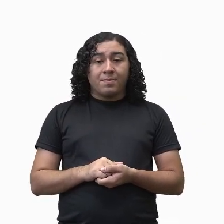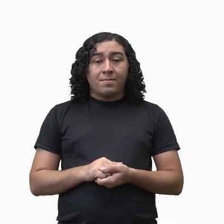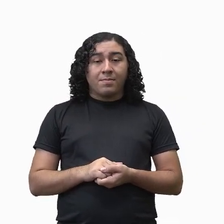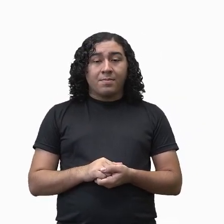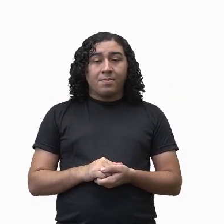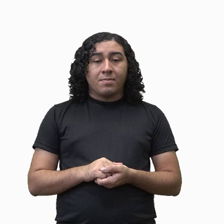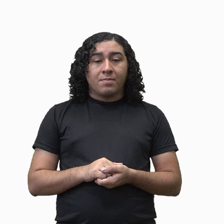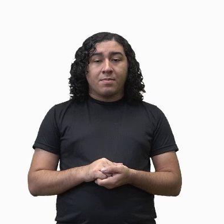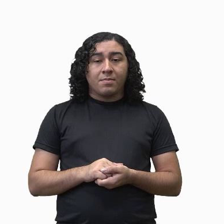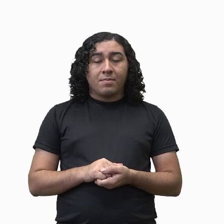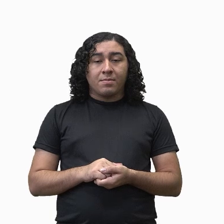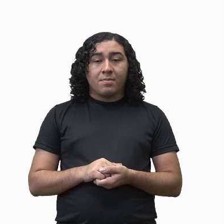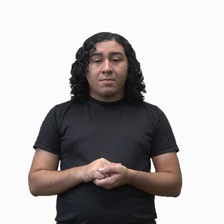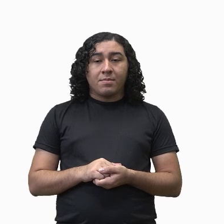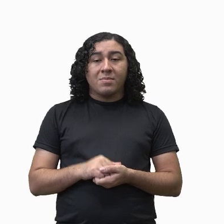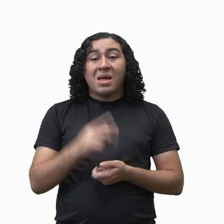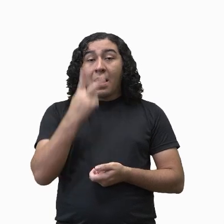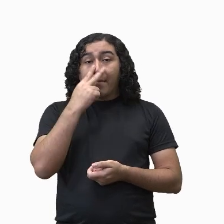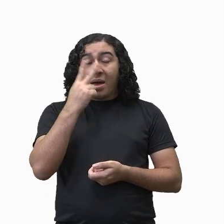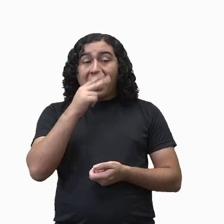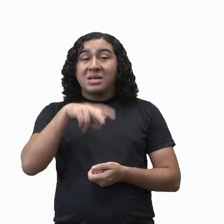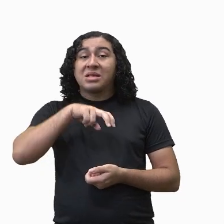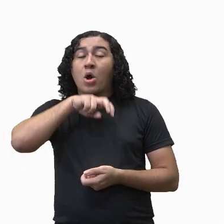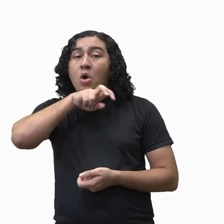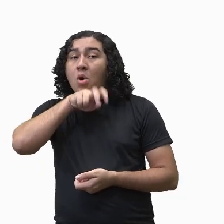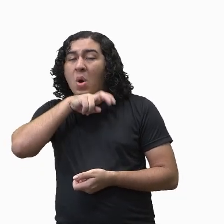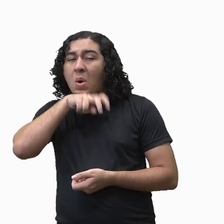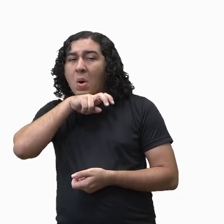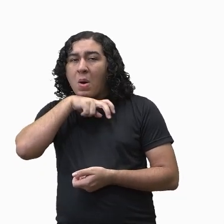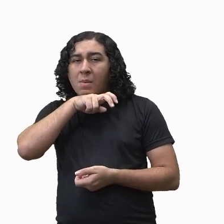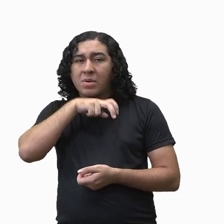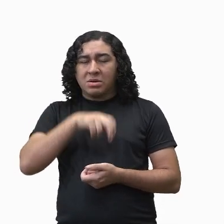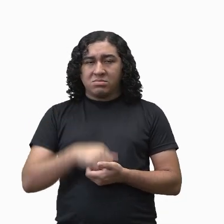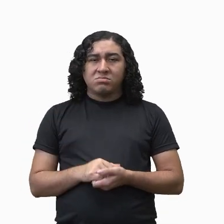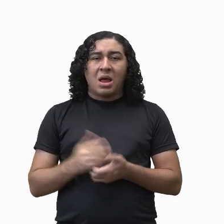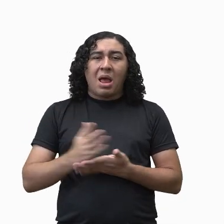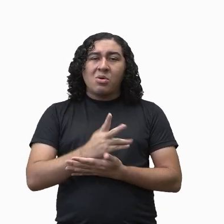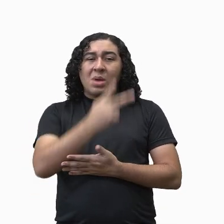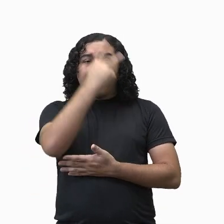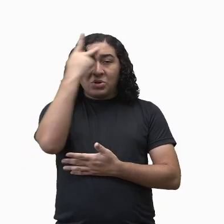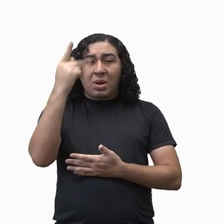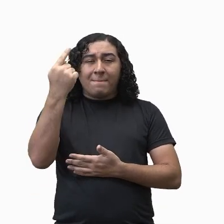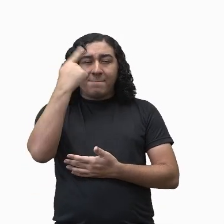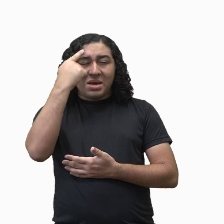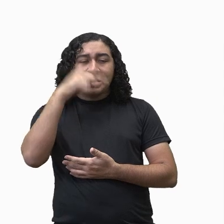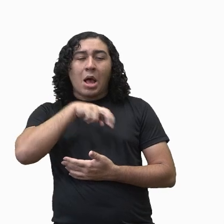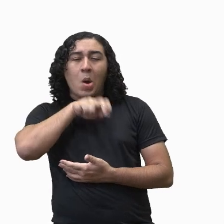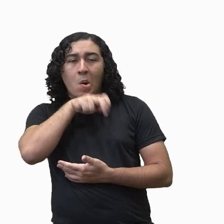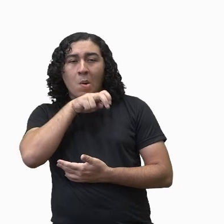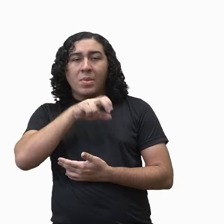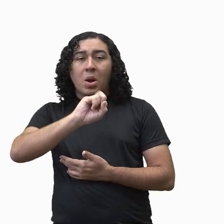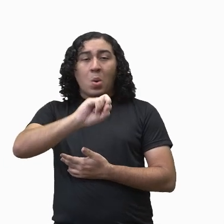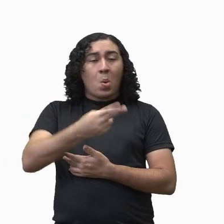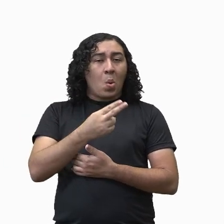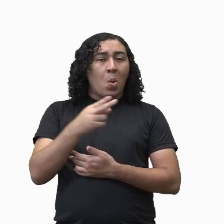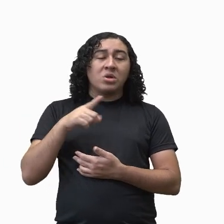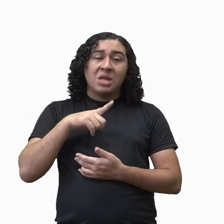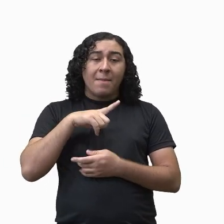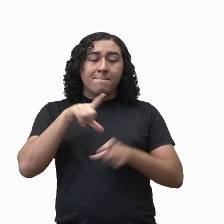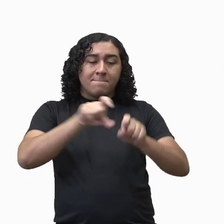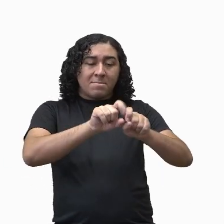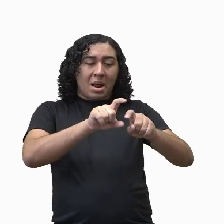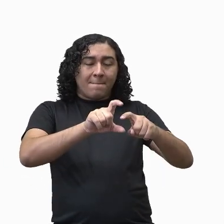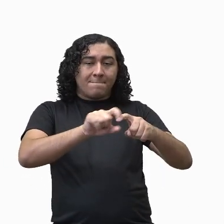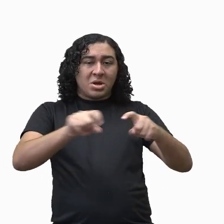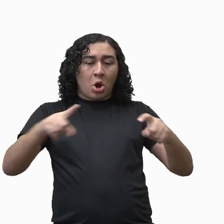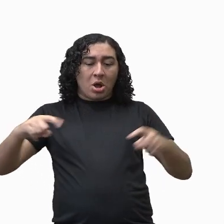perceptivelmente como uma cobra, vamos dizer assim, algumas pessoas podem se enganar, ou como uma minhoca gigante.